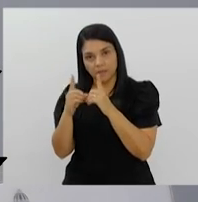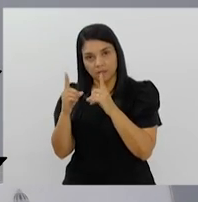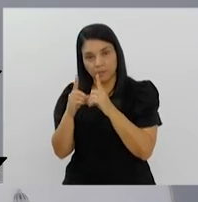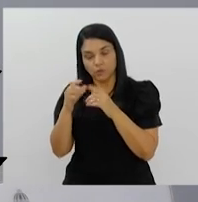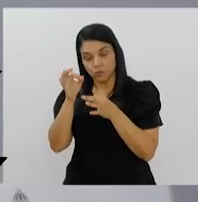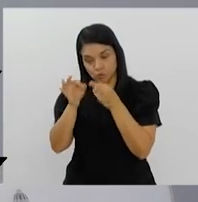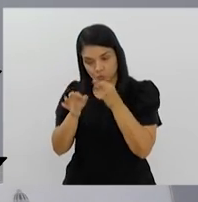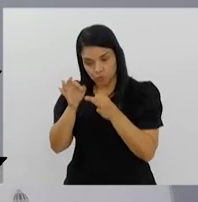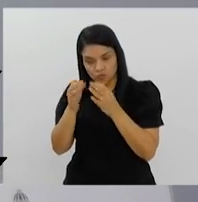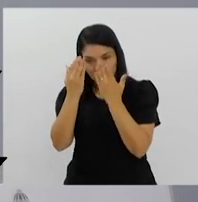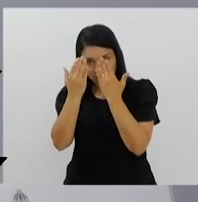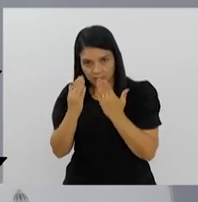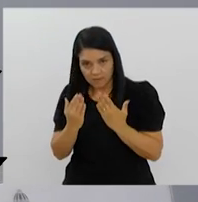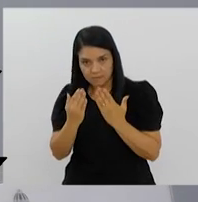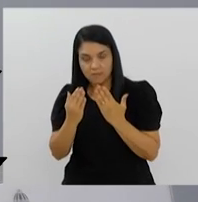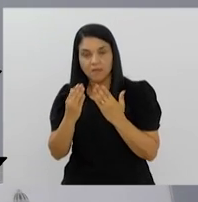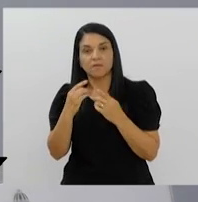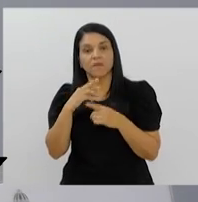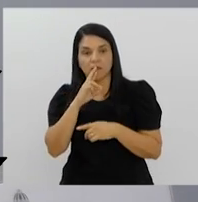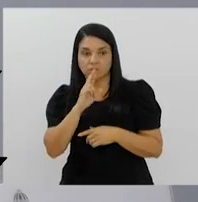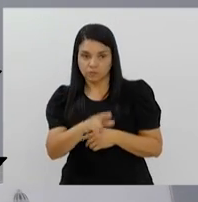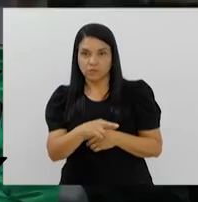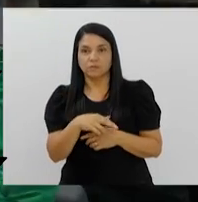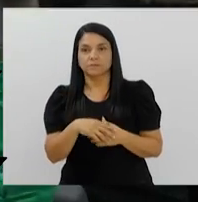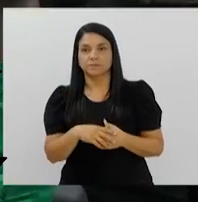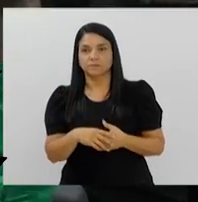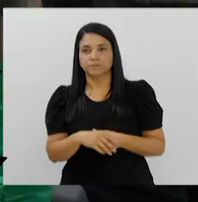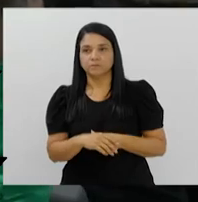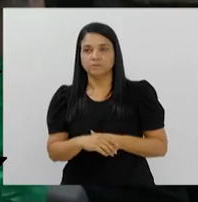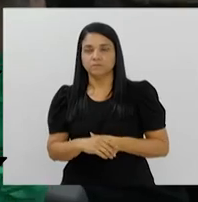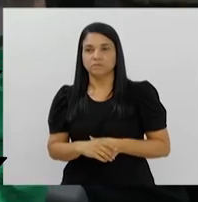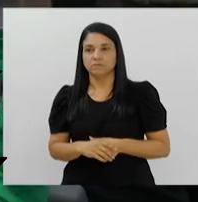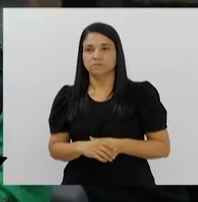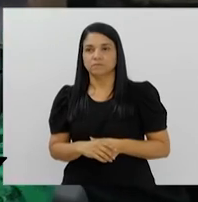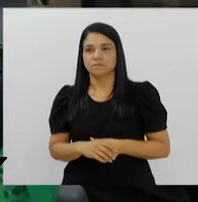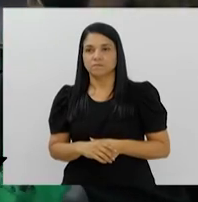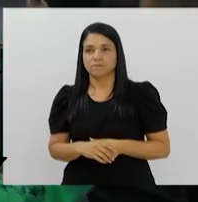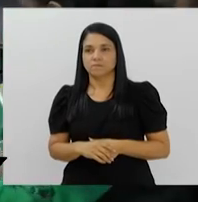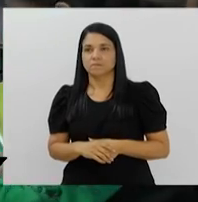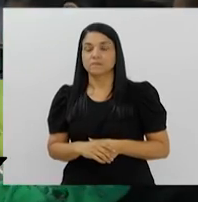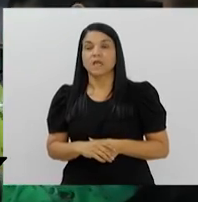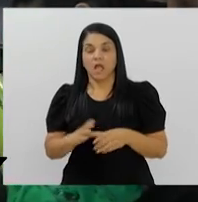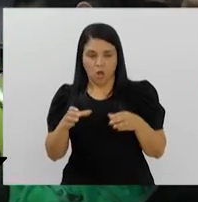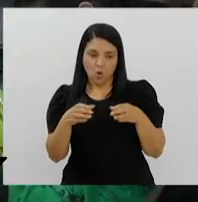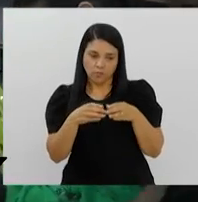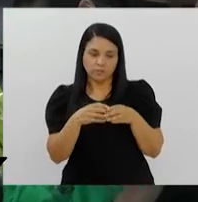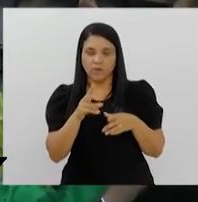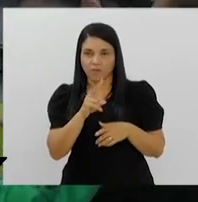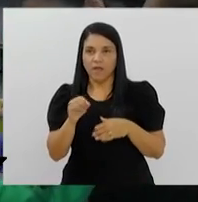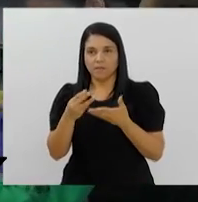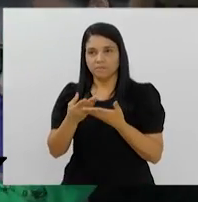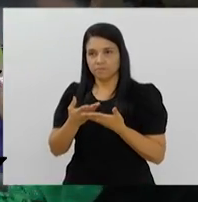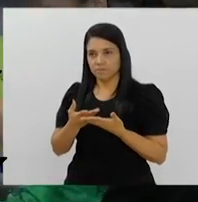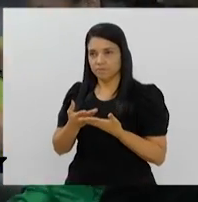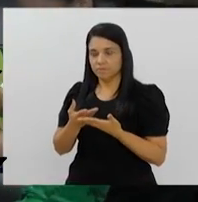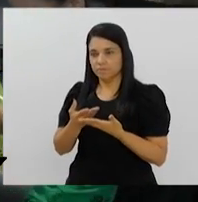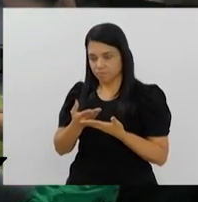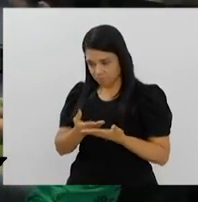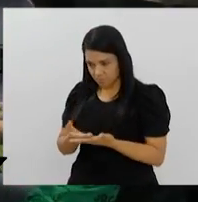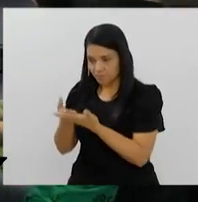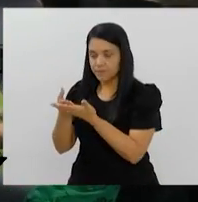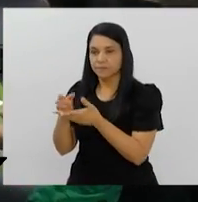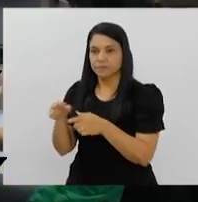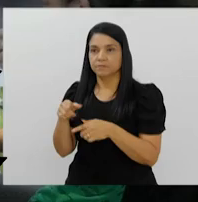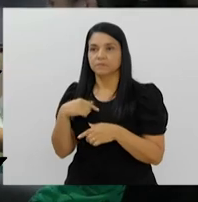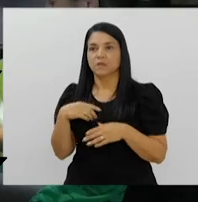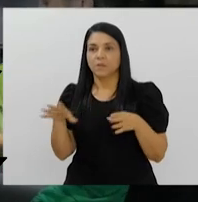analisar e vai dar a devida resposta entrega PR comissão entrega aqui na comissão e a gente vai mandar Deputado o deputado Fred só para complementar a